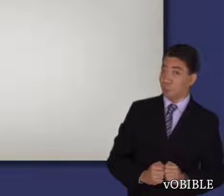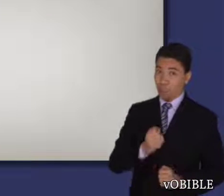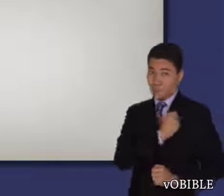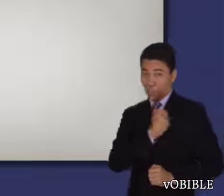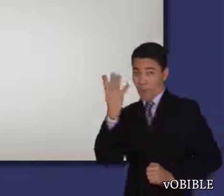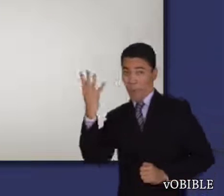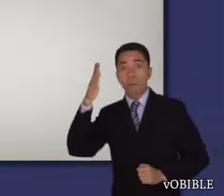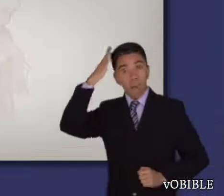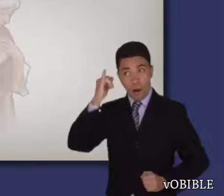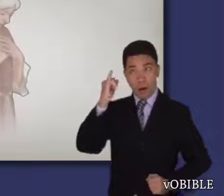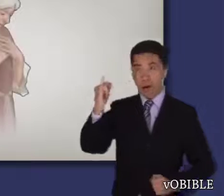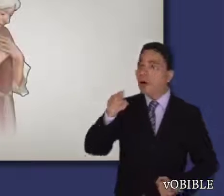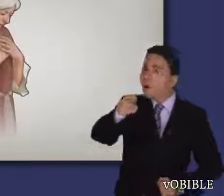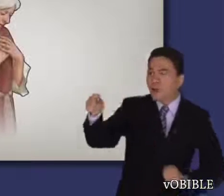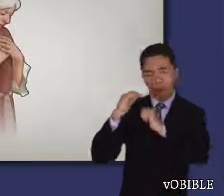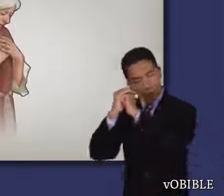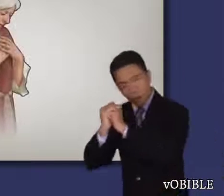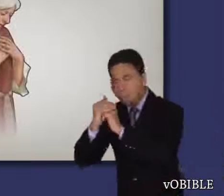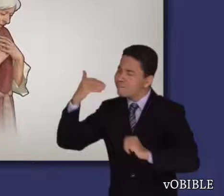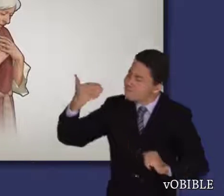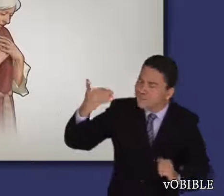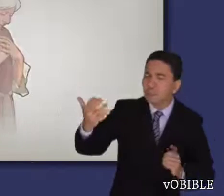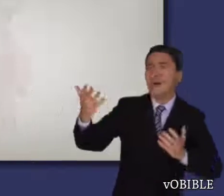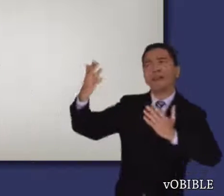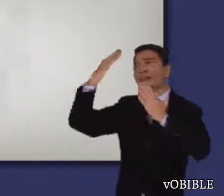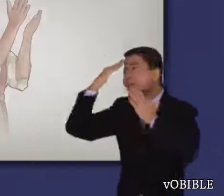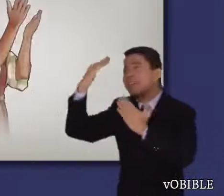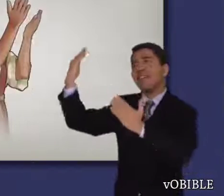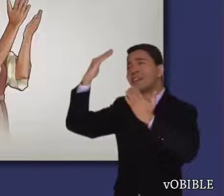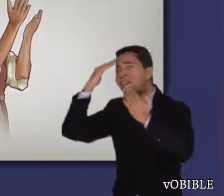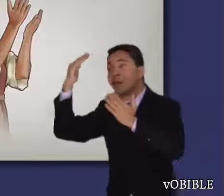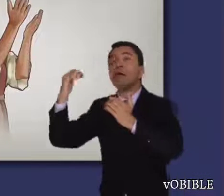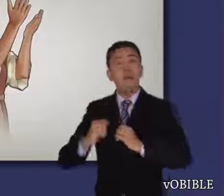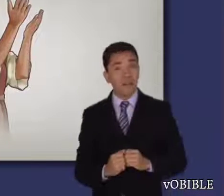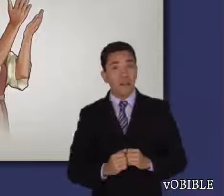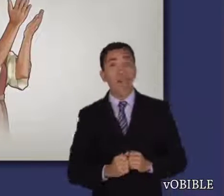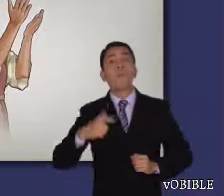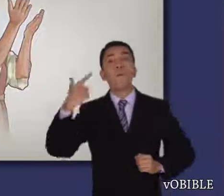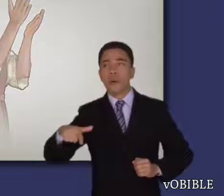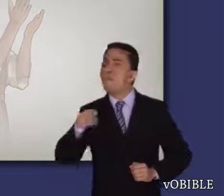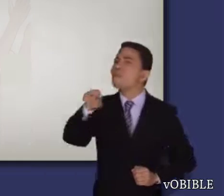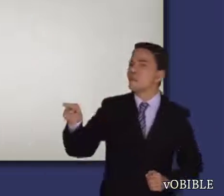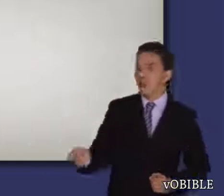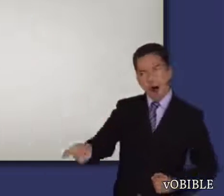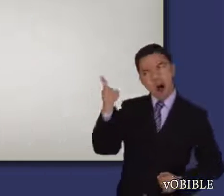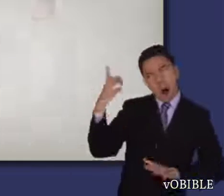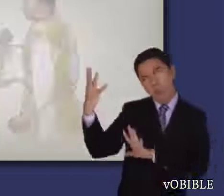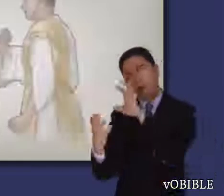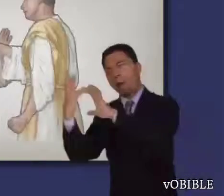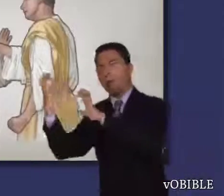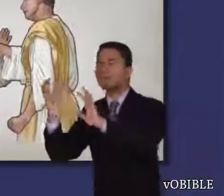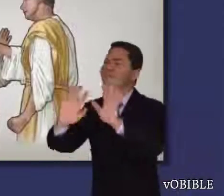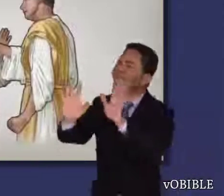No capítulo 4, Paulo diz aos colossenses para persistir em oração e dar graças. Ele